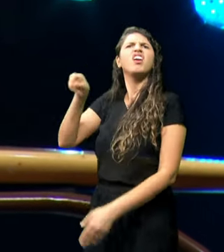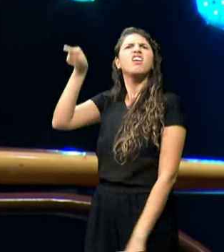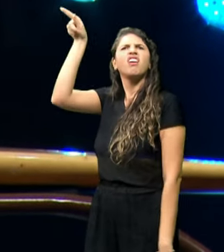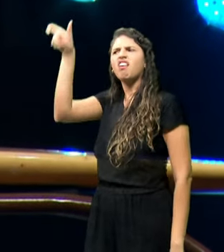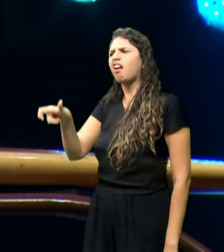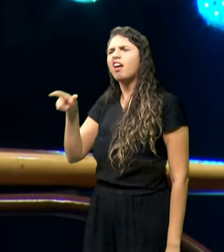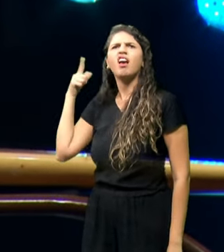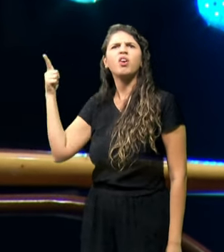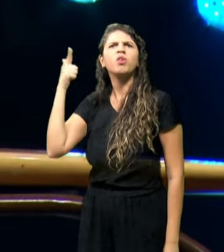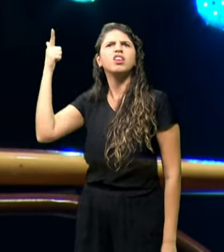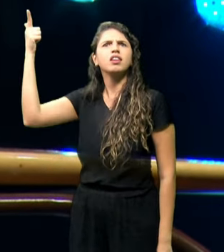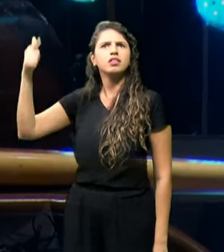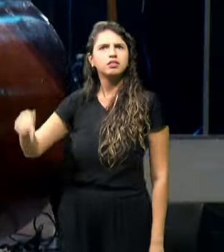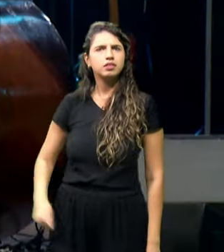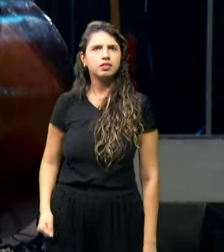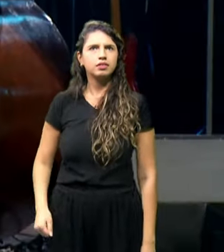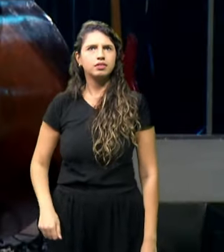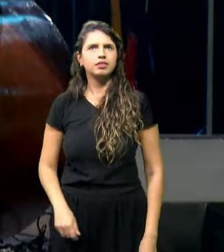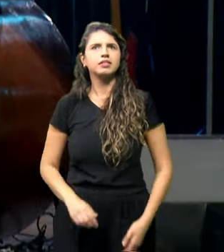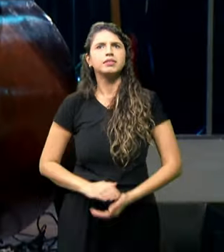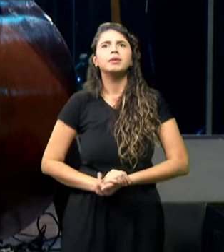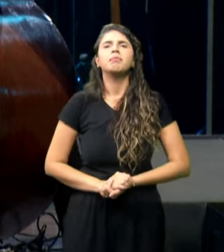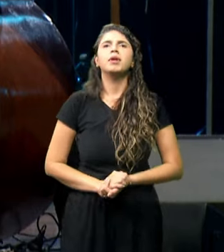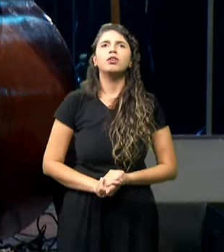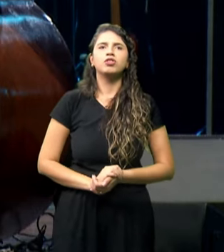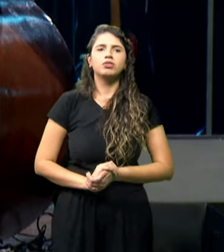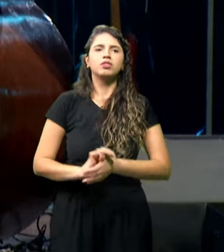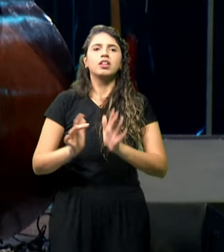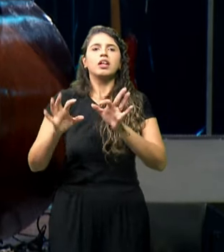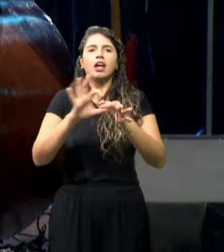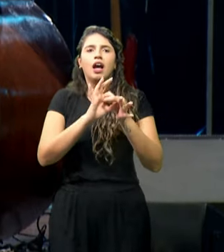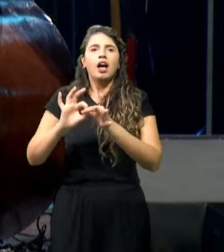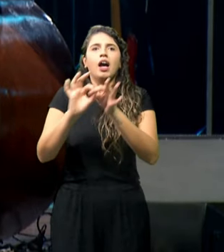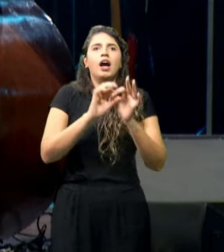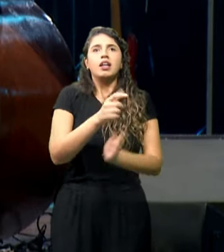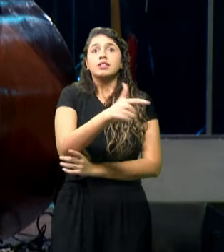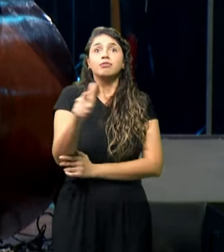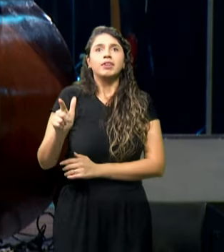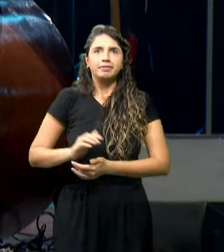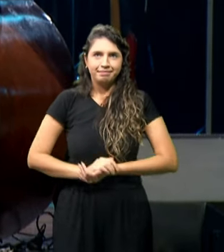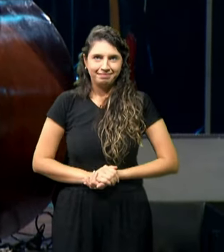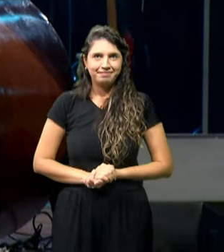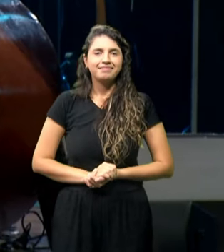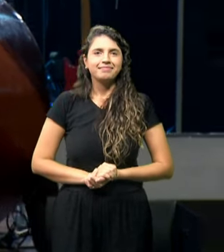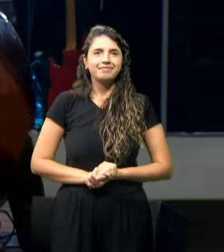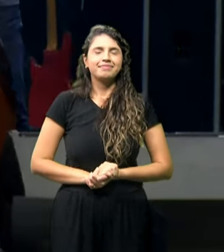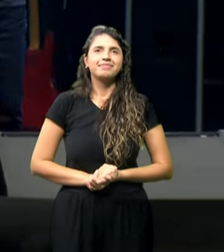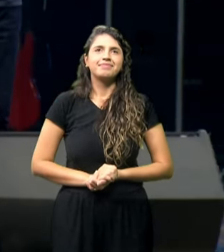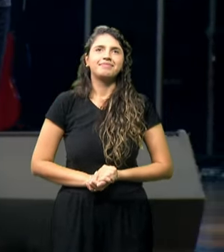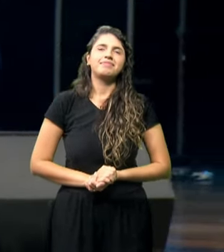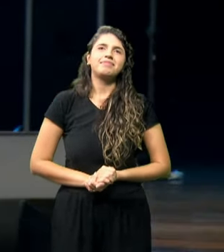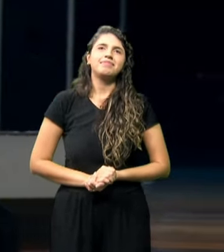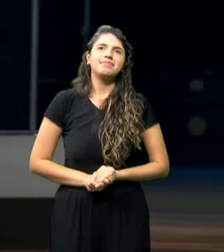A circuncisão era símbolo da aliança feita em Abraão. Eu tenho aliança com Deus, ele está perdido.